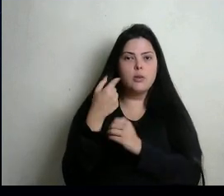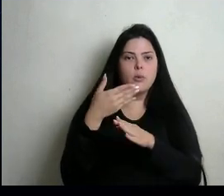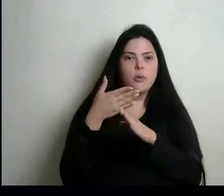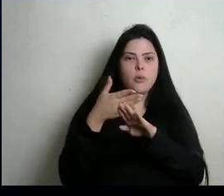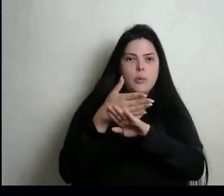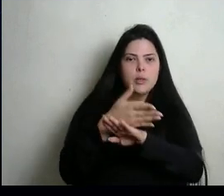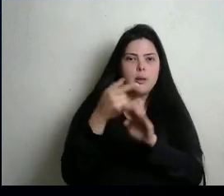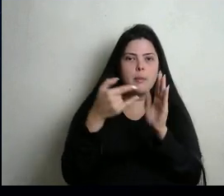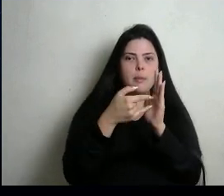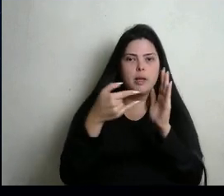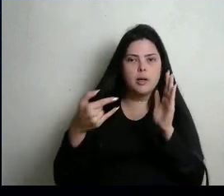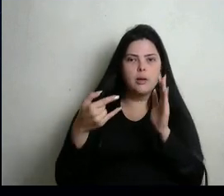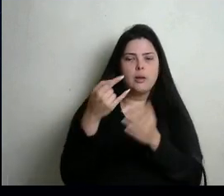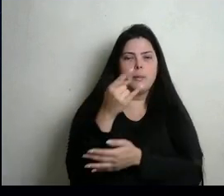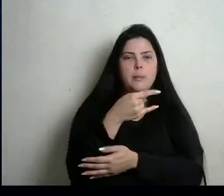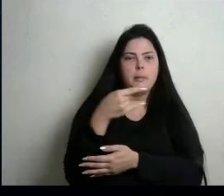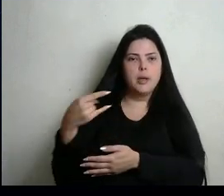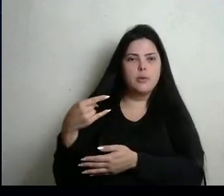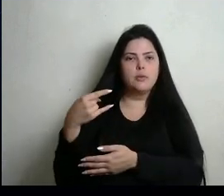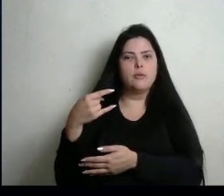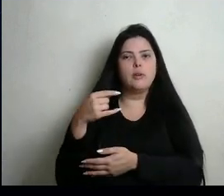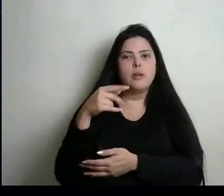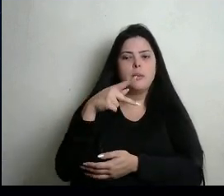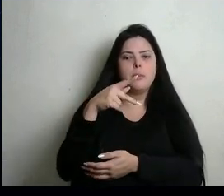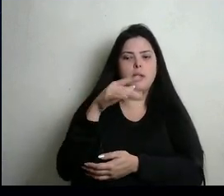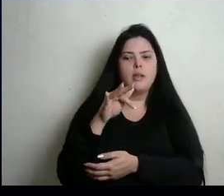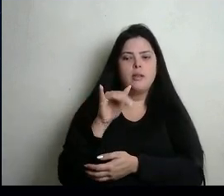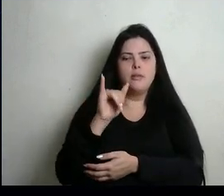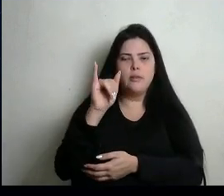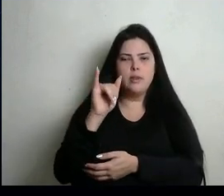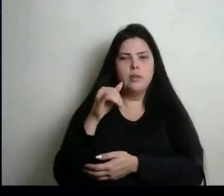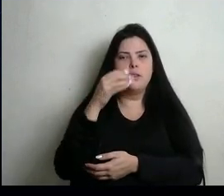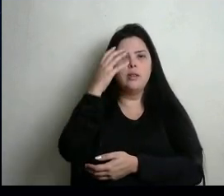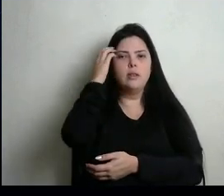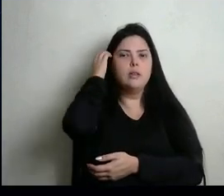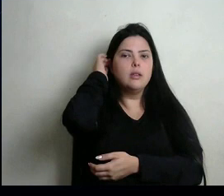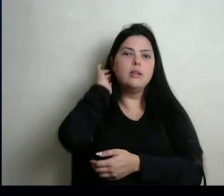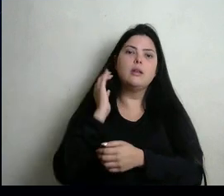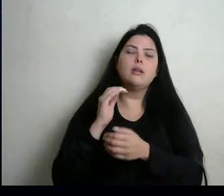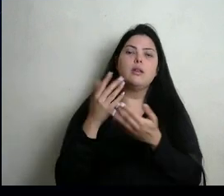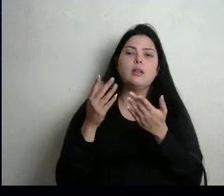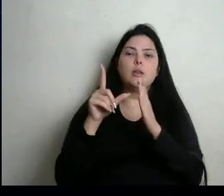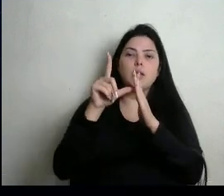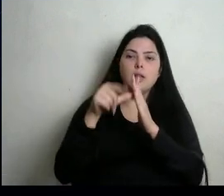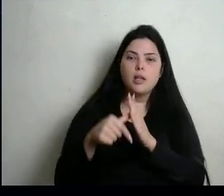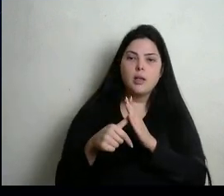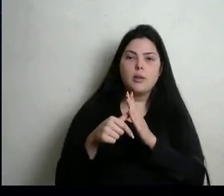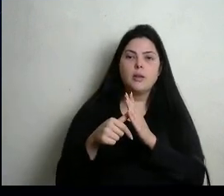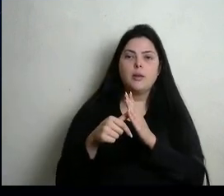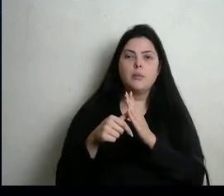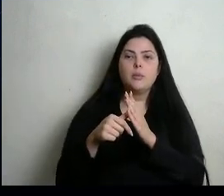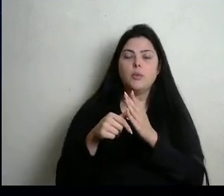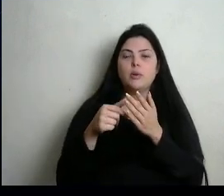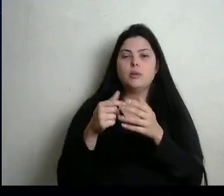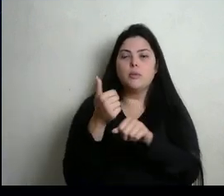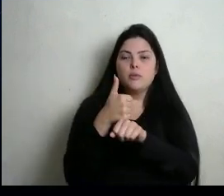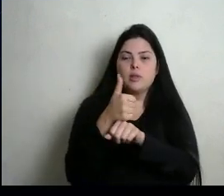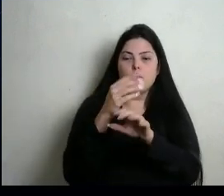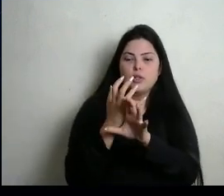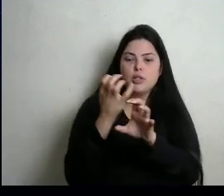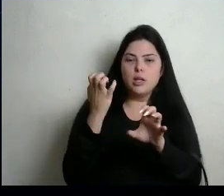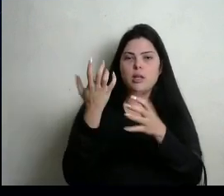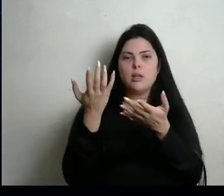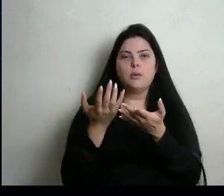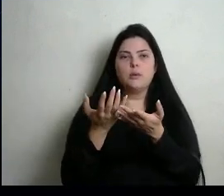como o PFE, né, Premier Field Engineer, e depois passou a ser o Customer Engineer, mas basicamente é